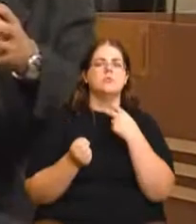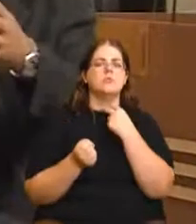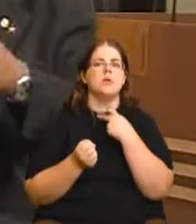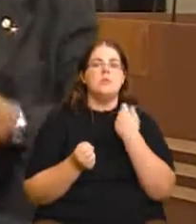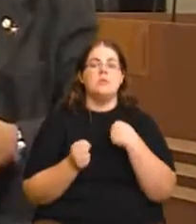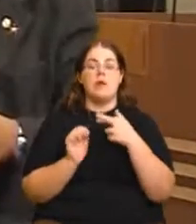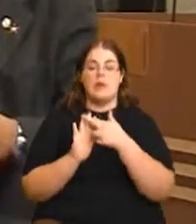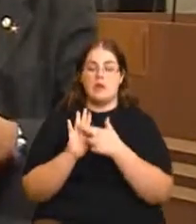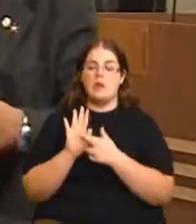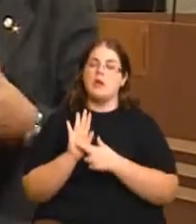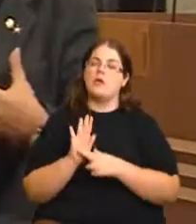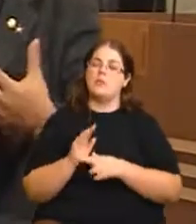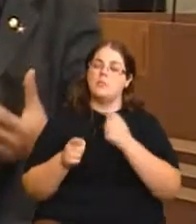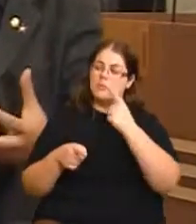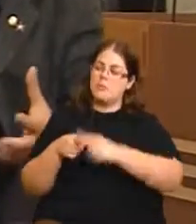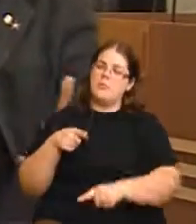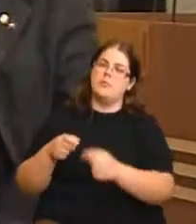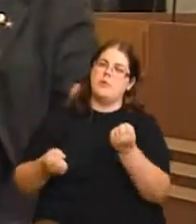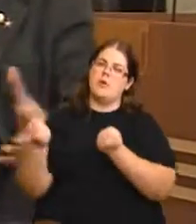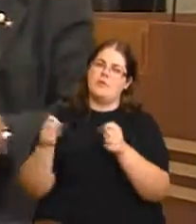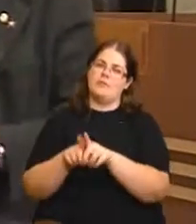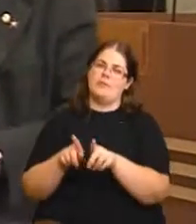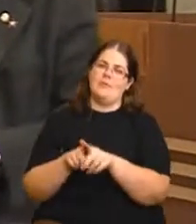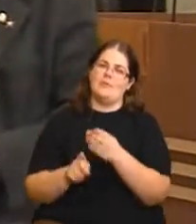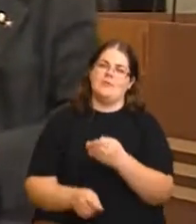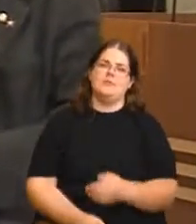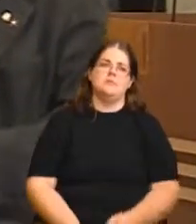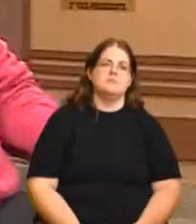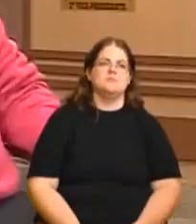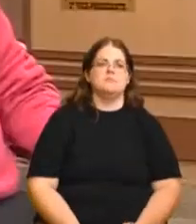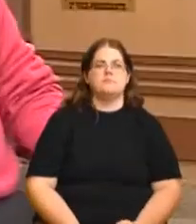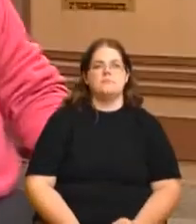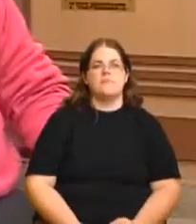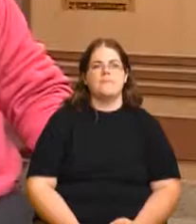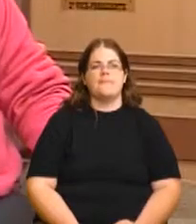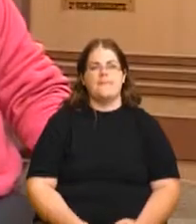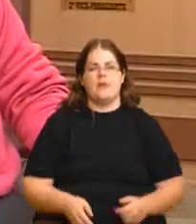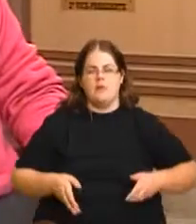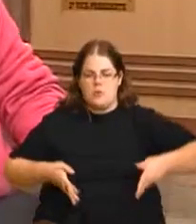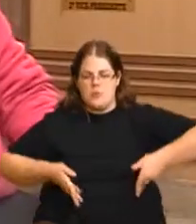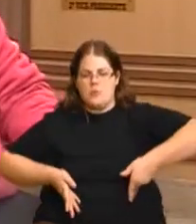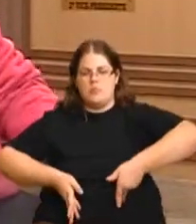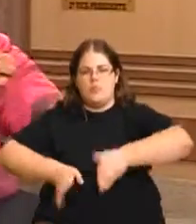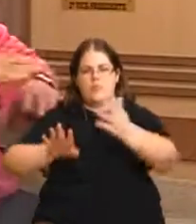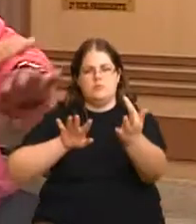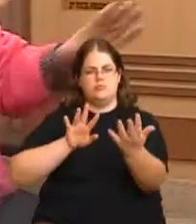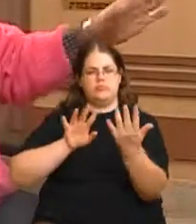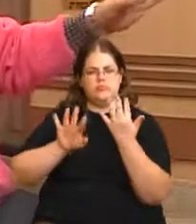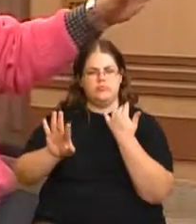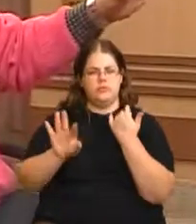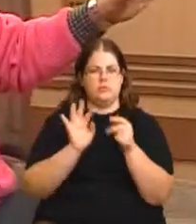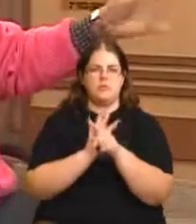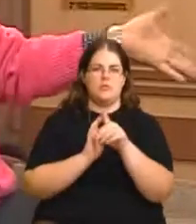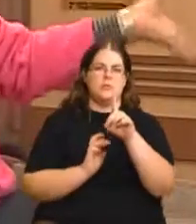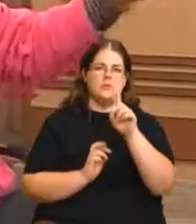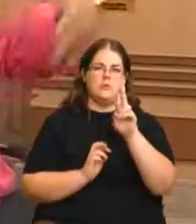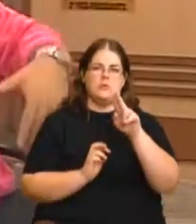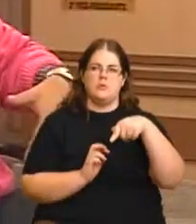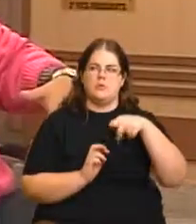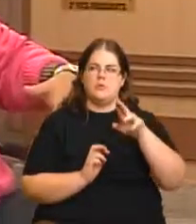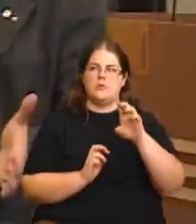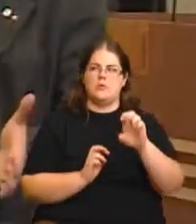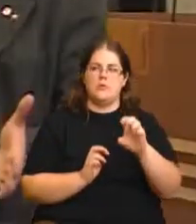que o regramento é para todos. E hoje, infelizmente, só aconteceu para os trailers. O da Avenida Duque de Caxias, se for ver, praticamente toda a extensão, ali